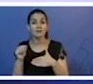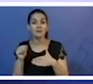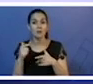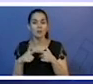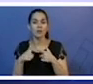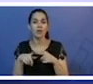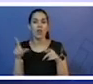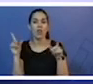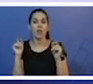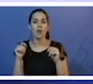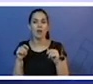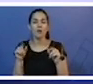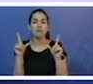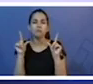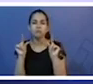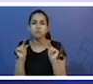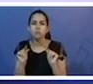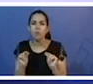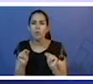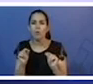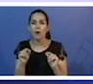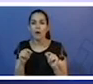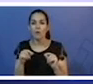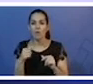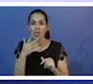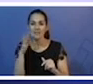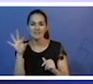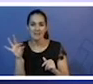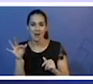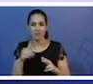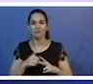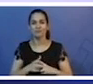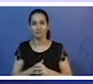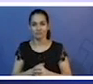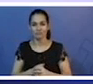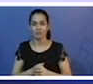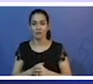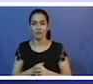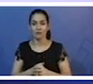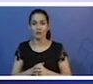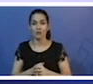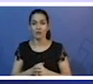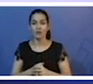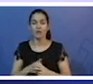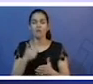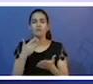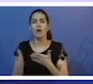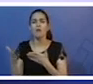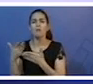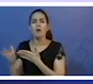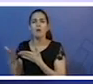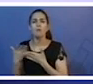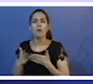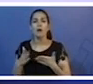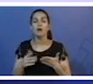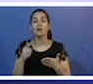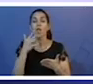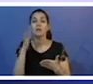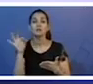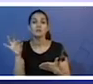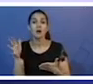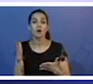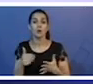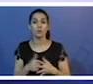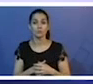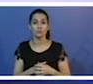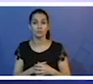136 milimol por litro. Isso pode acontecer devido à perda acentuada de sódio por uma